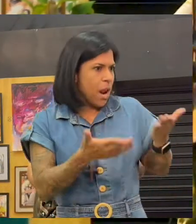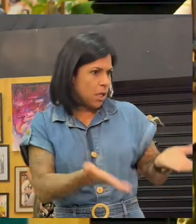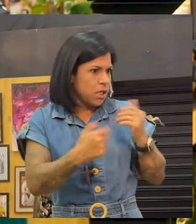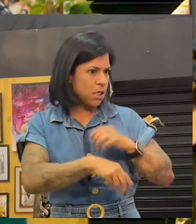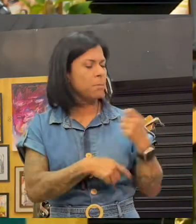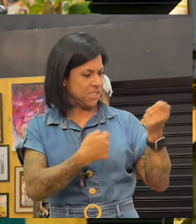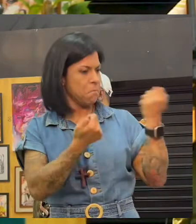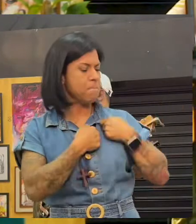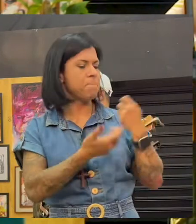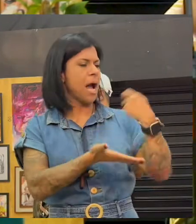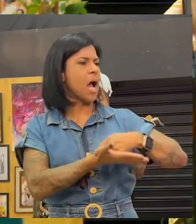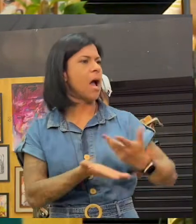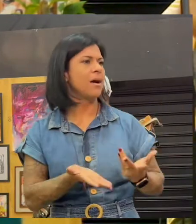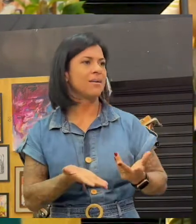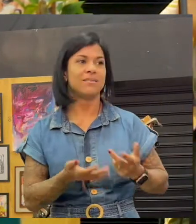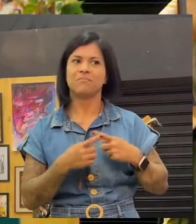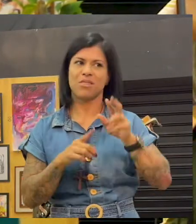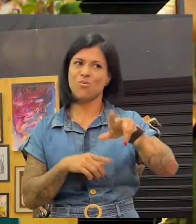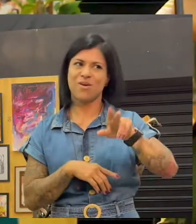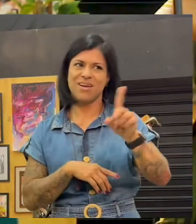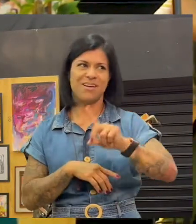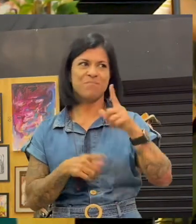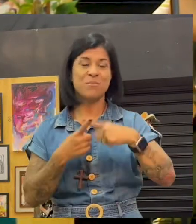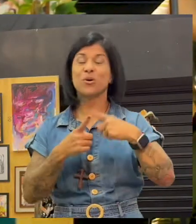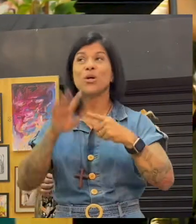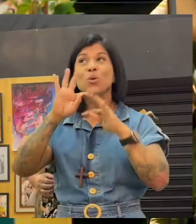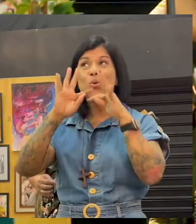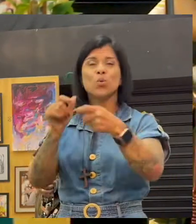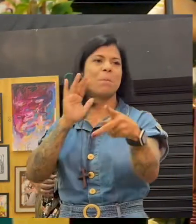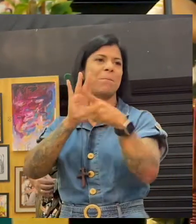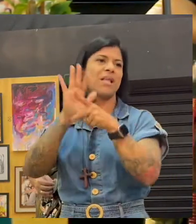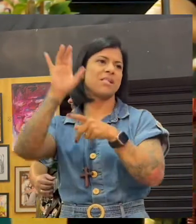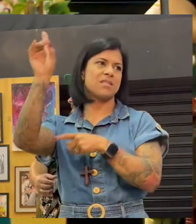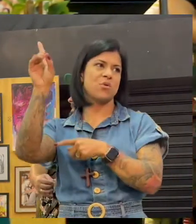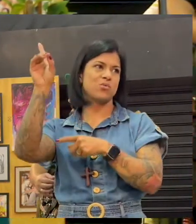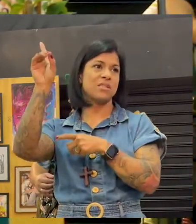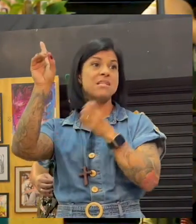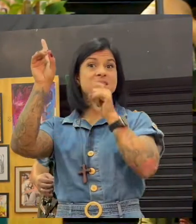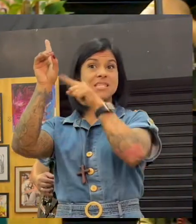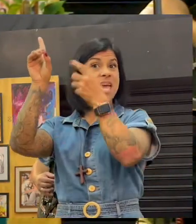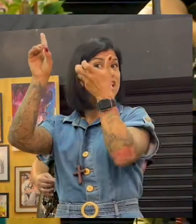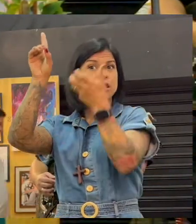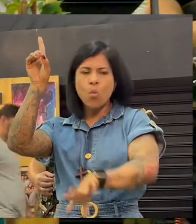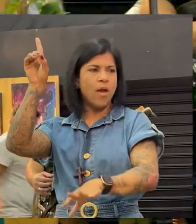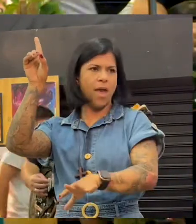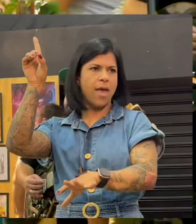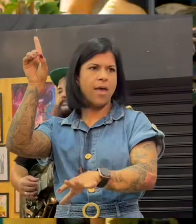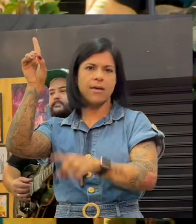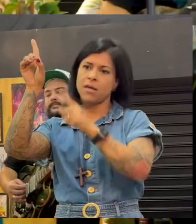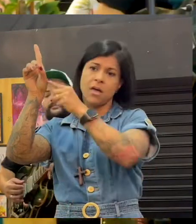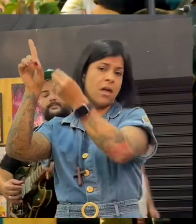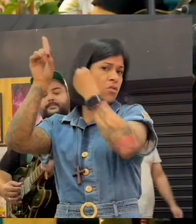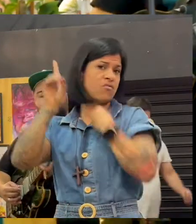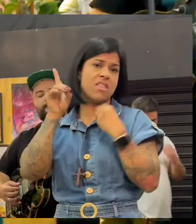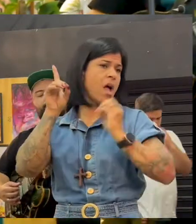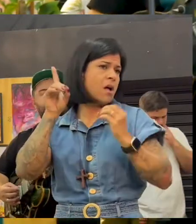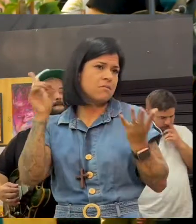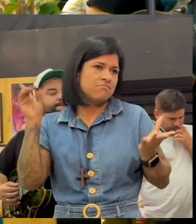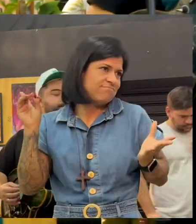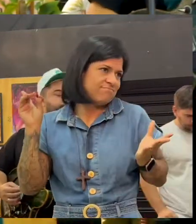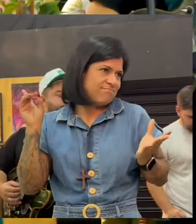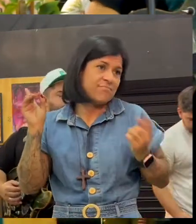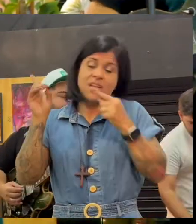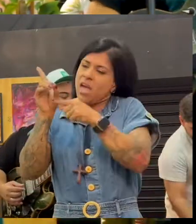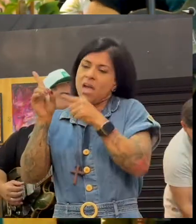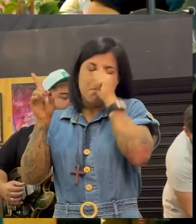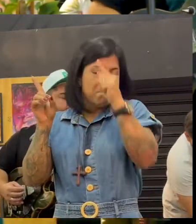te dizer que tudo é dele. E se ele não quiser, ele não te sustenta, gente. Ele